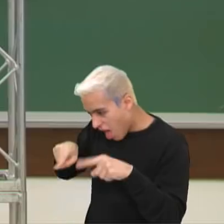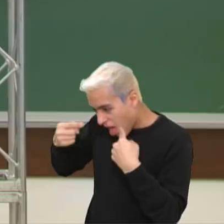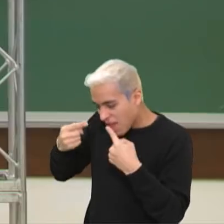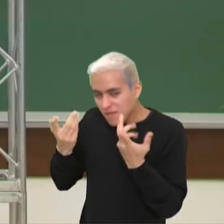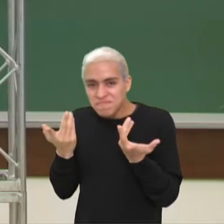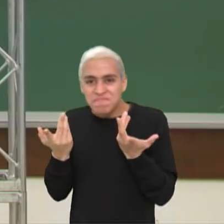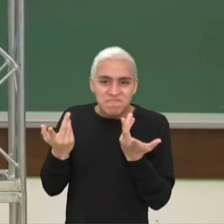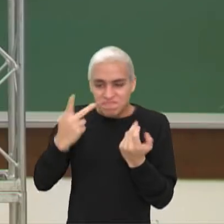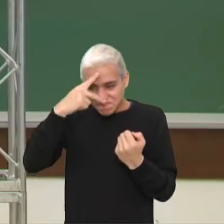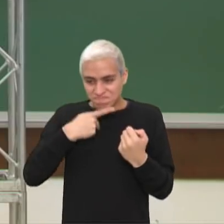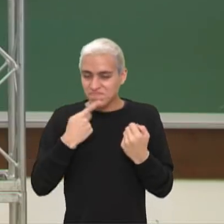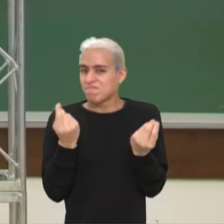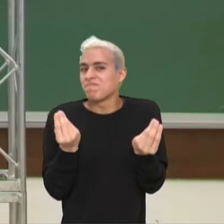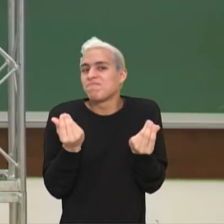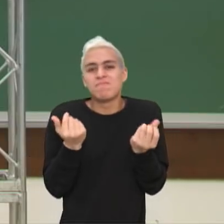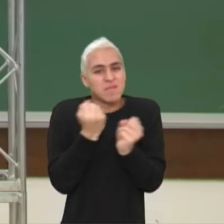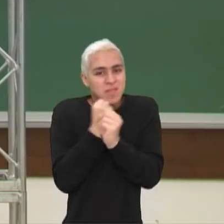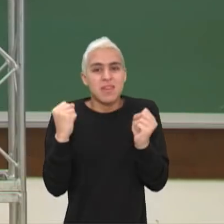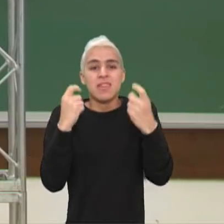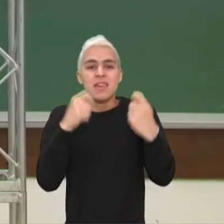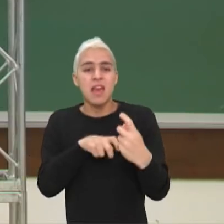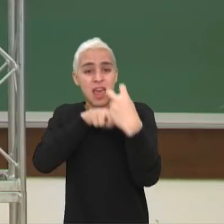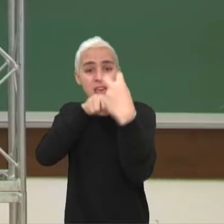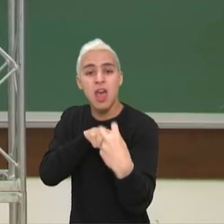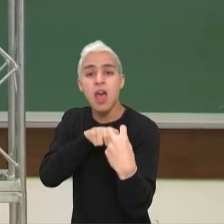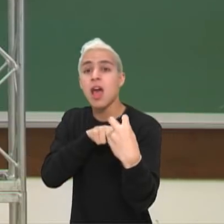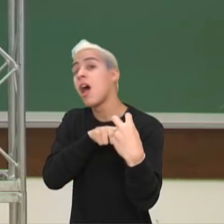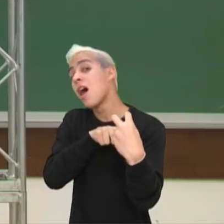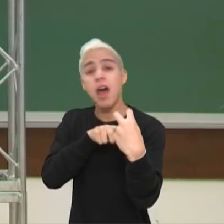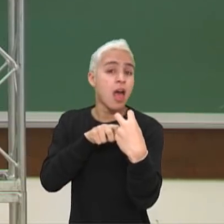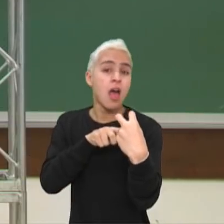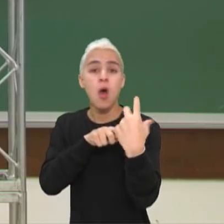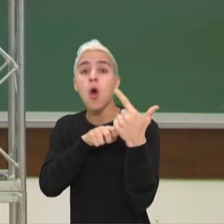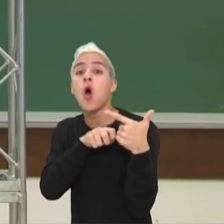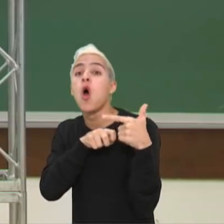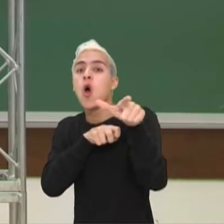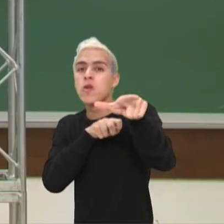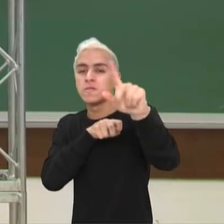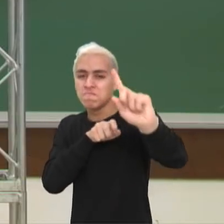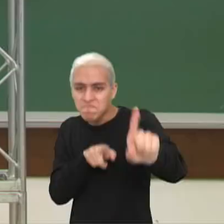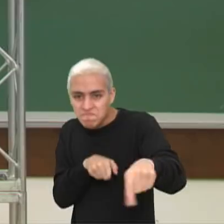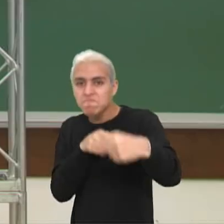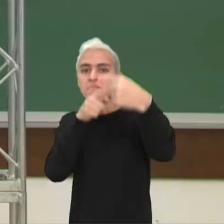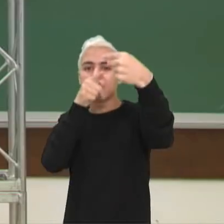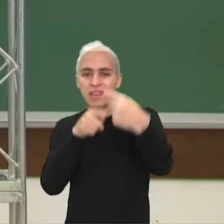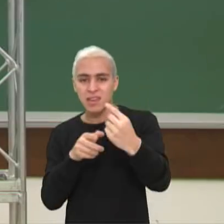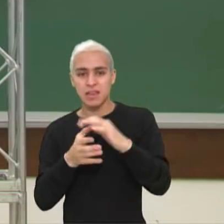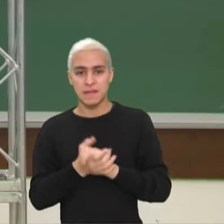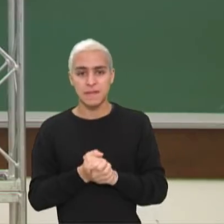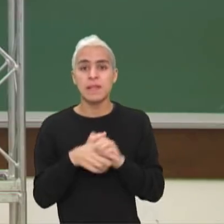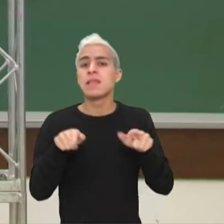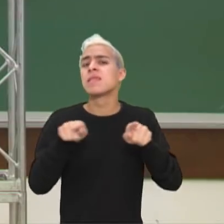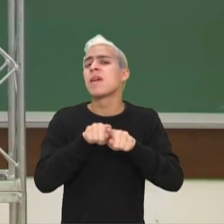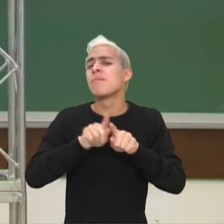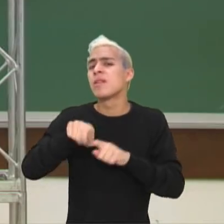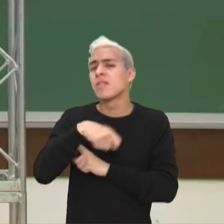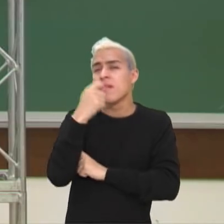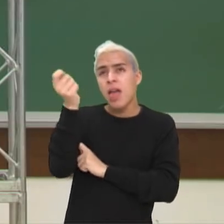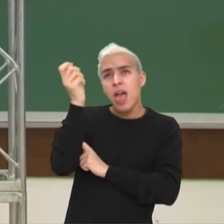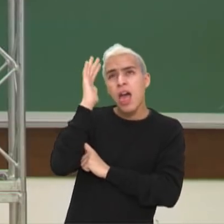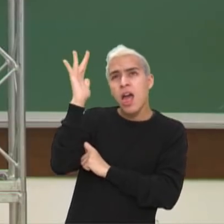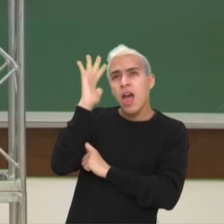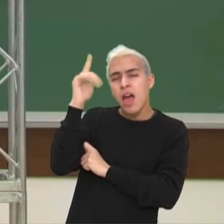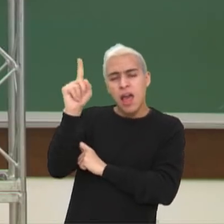Então eu preciso sempre estar jogando com outro jogador, né? Então a criatividade, né? Eu vou pensar para fazer